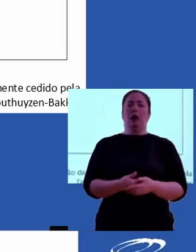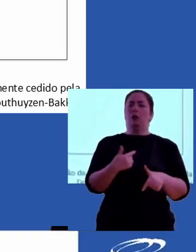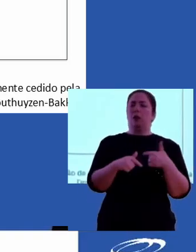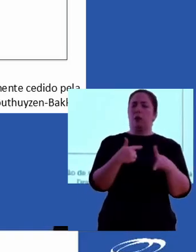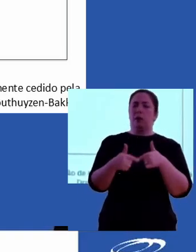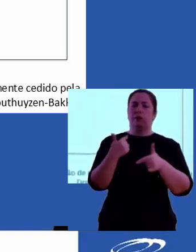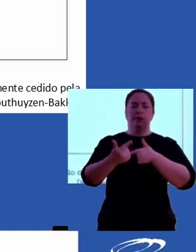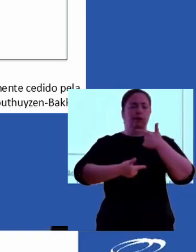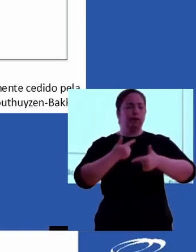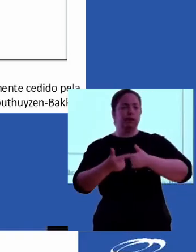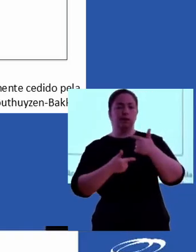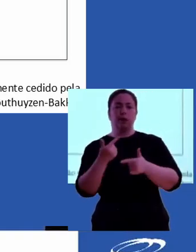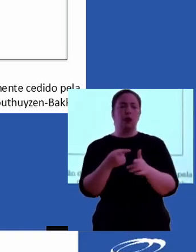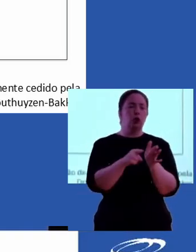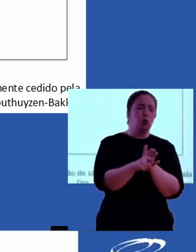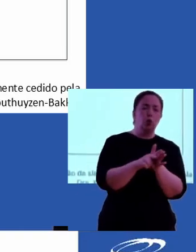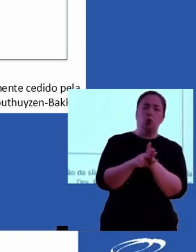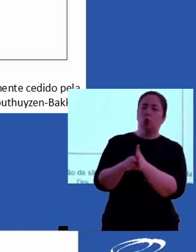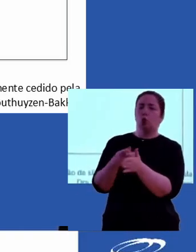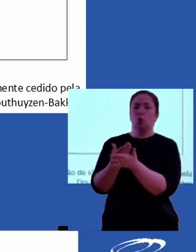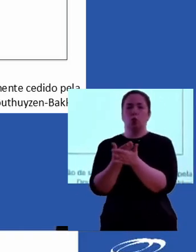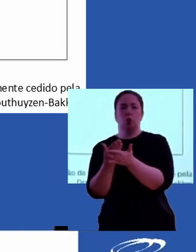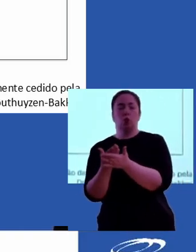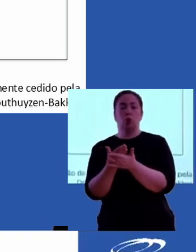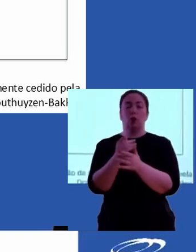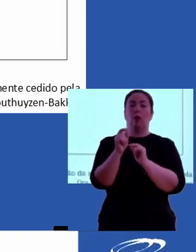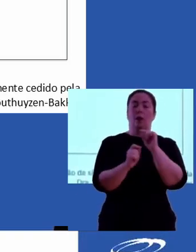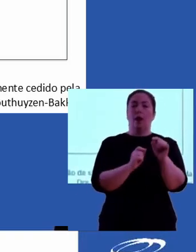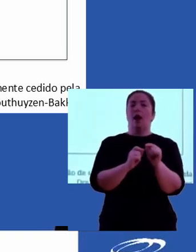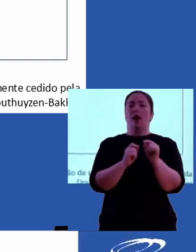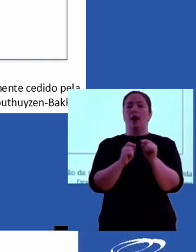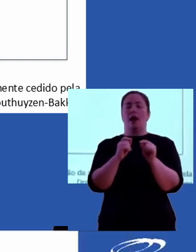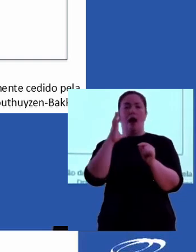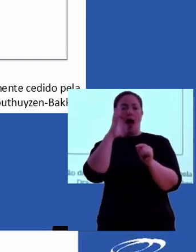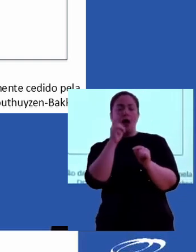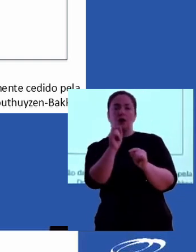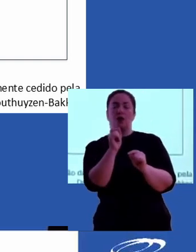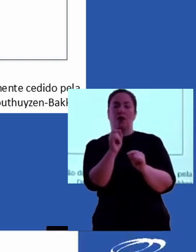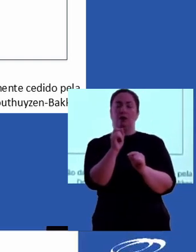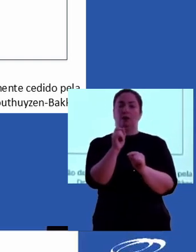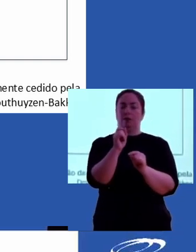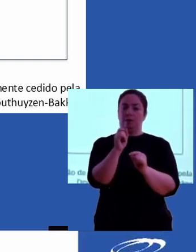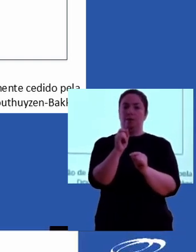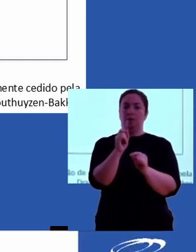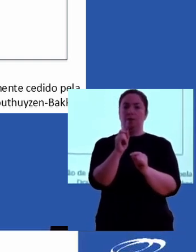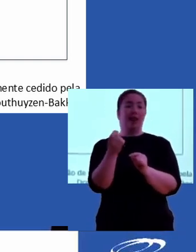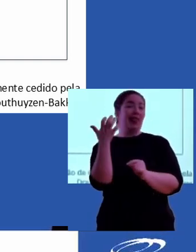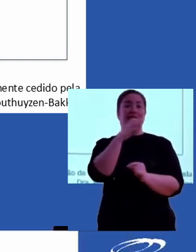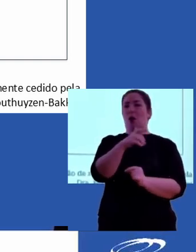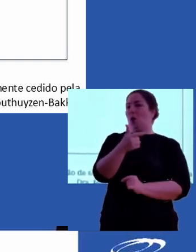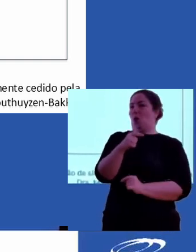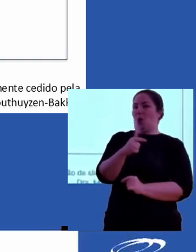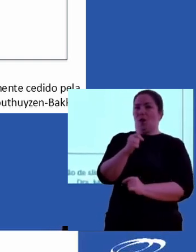revisões sistemáticas e várias rodadas de critério Delphi, eles chegaram às seguintes conclusões. Esses critérios não foram publicados ainda, eu sei